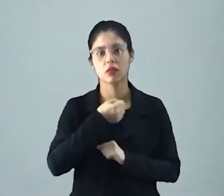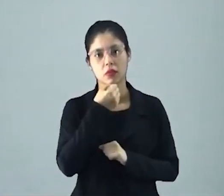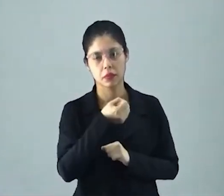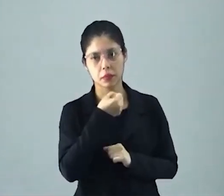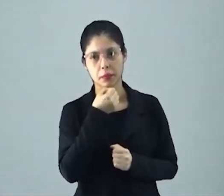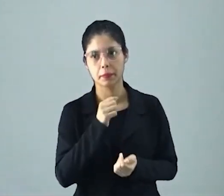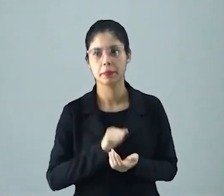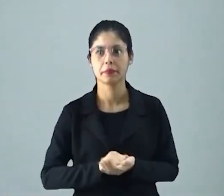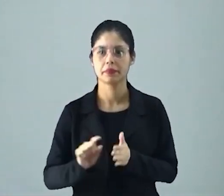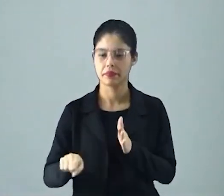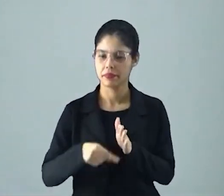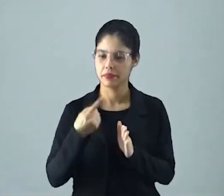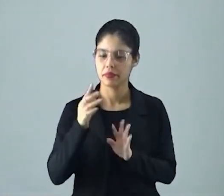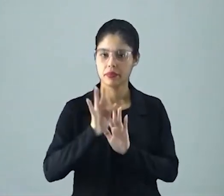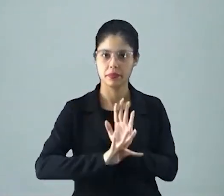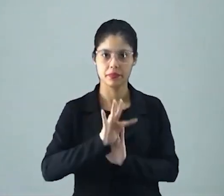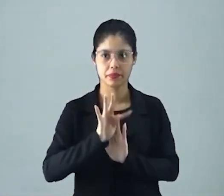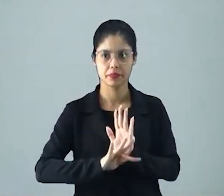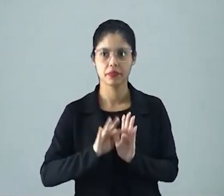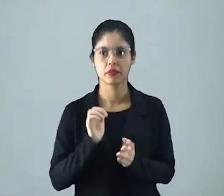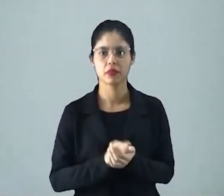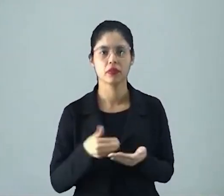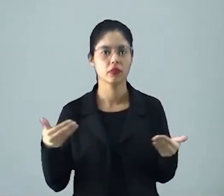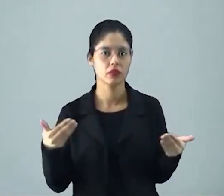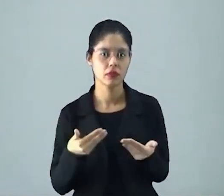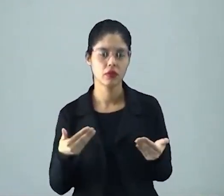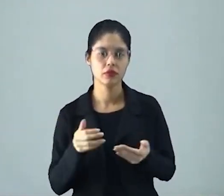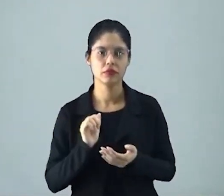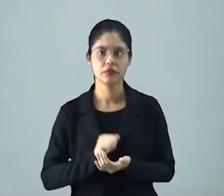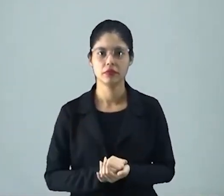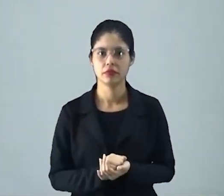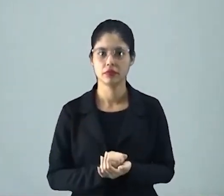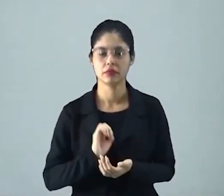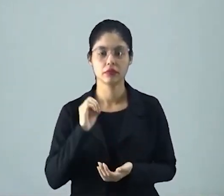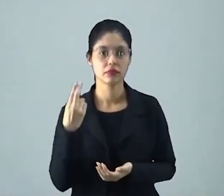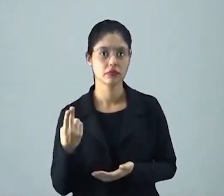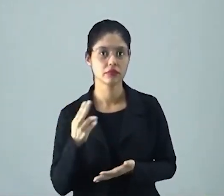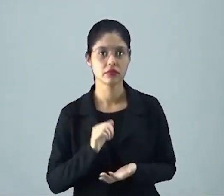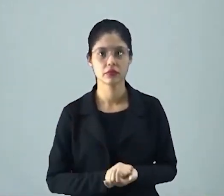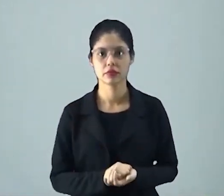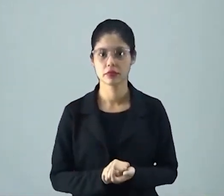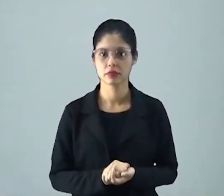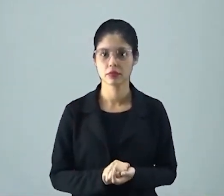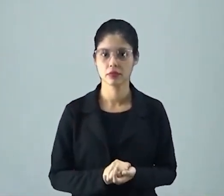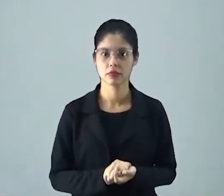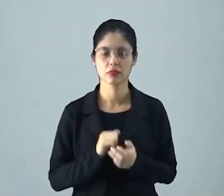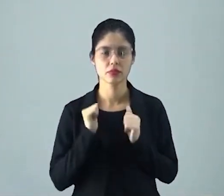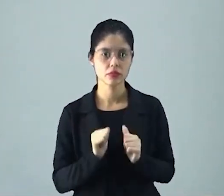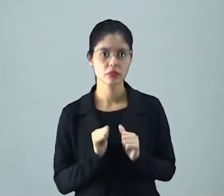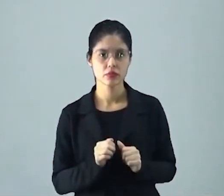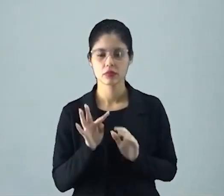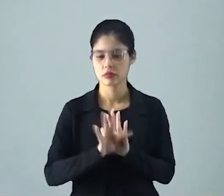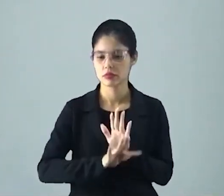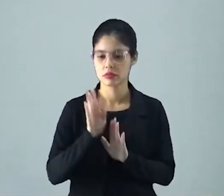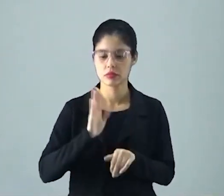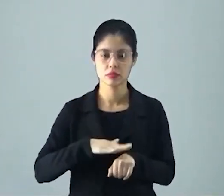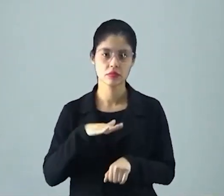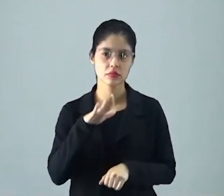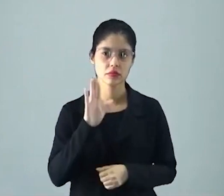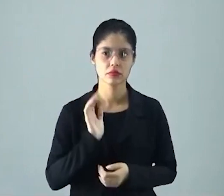oral, como aquele primeiro texto que nós vimos hoje, né? Ou vice-versa, podem ter textos